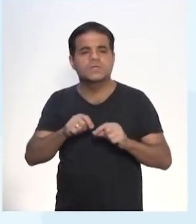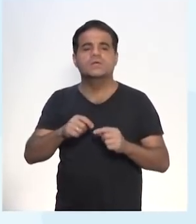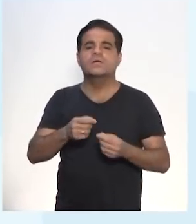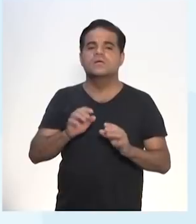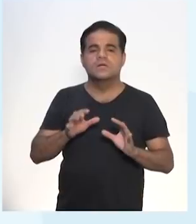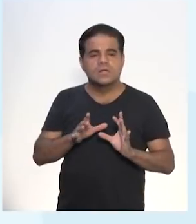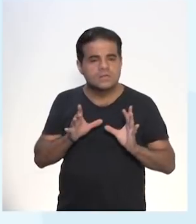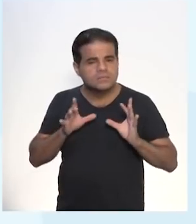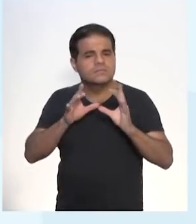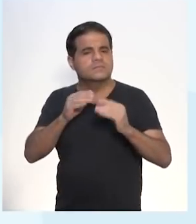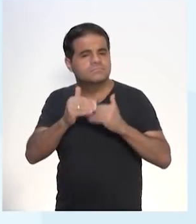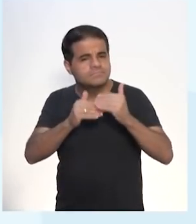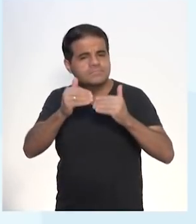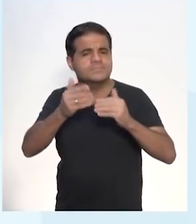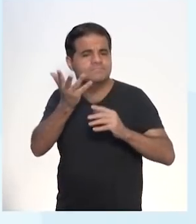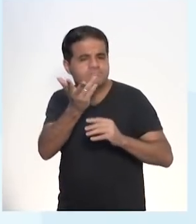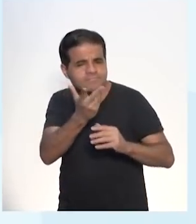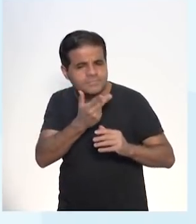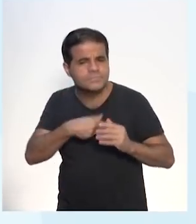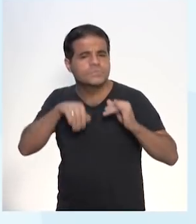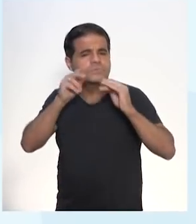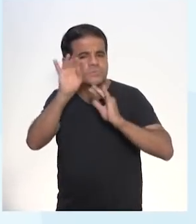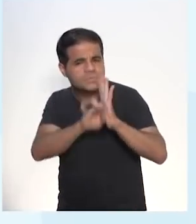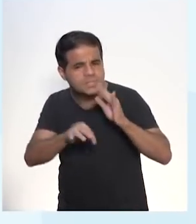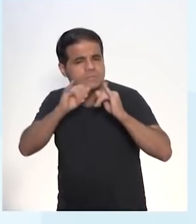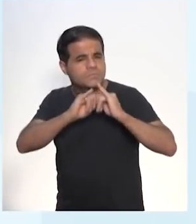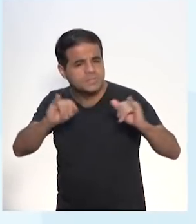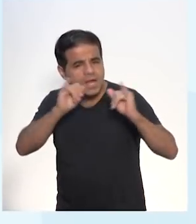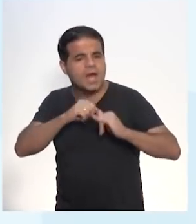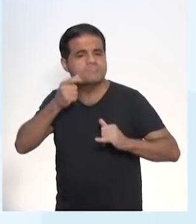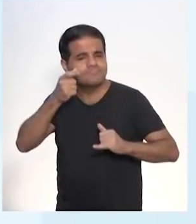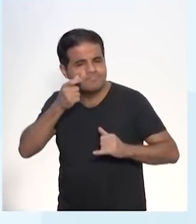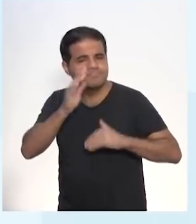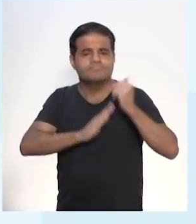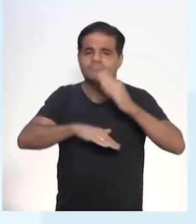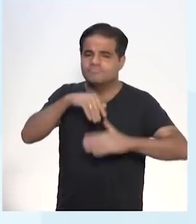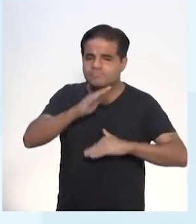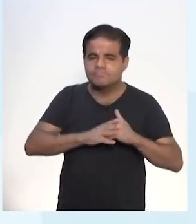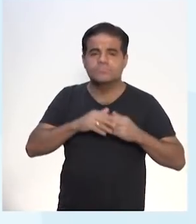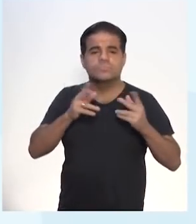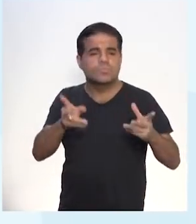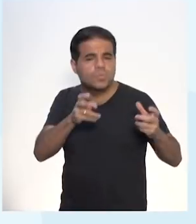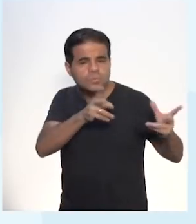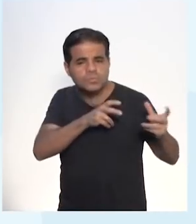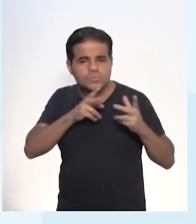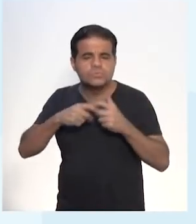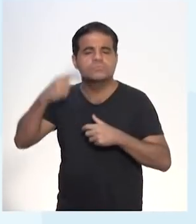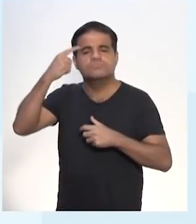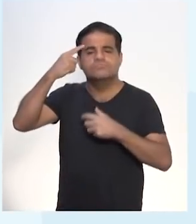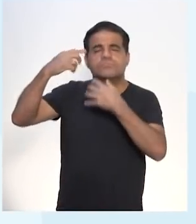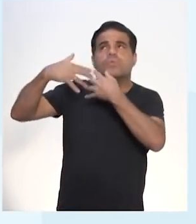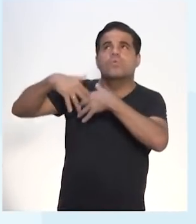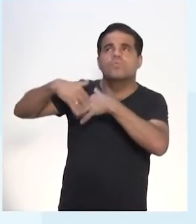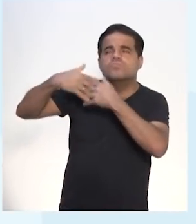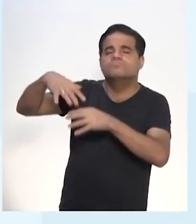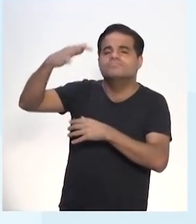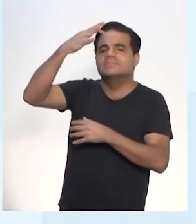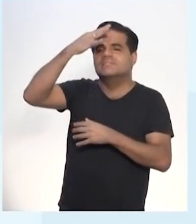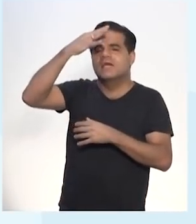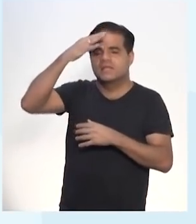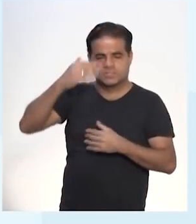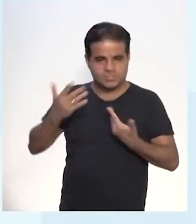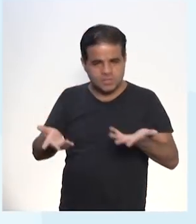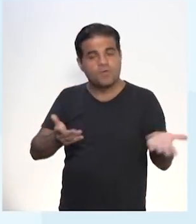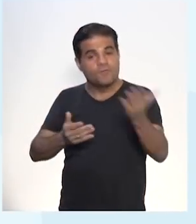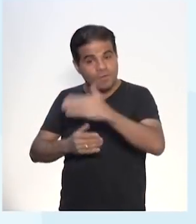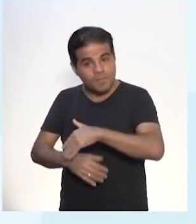a persuasão nos textos publicitários, considerando práticas de consumo conscientes. Então, professora, vamos lá? Então, vamos